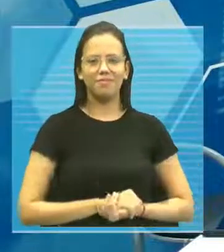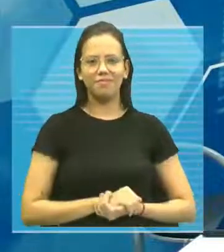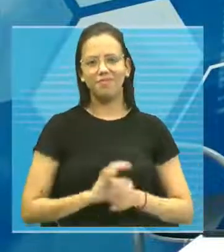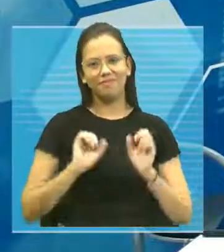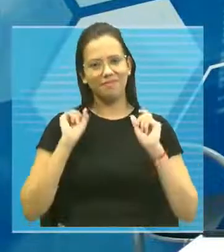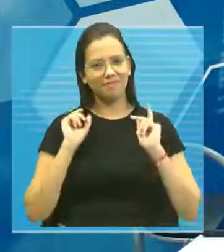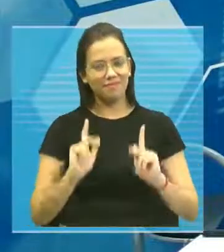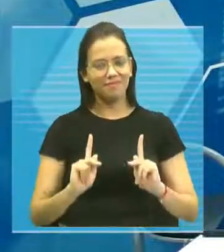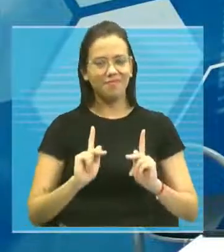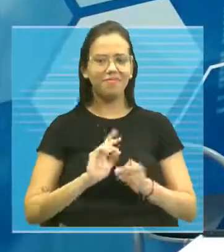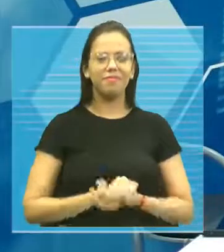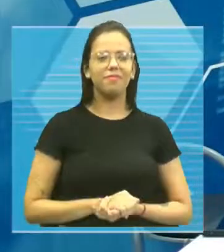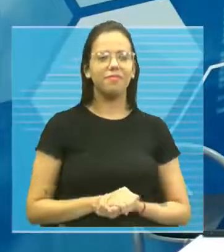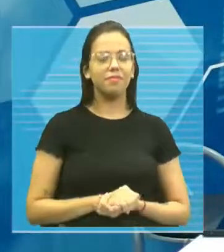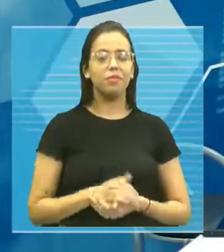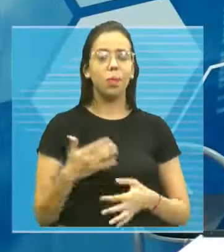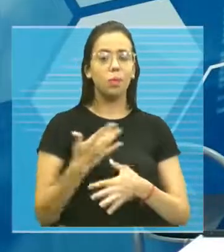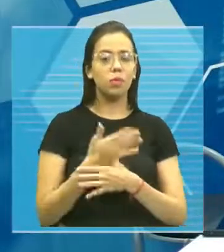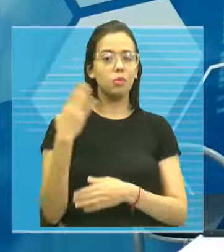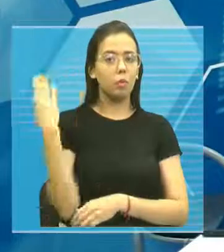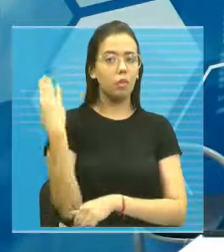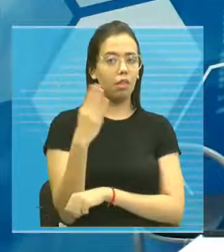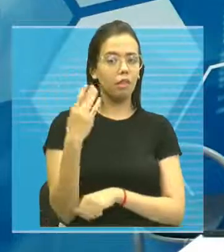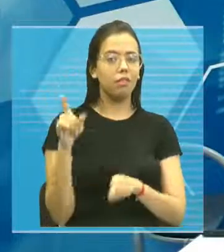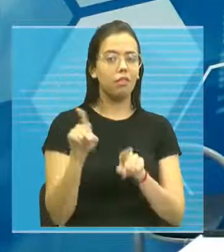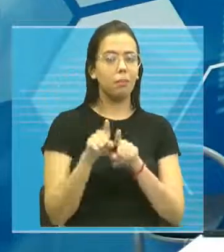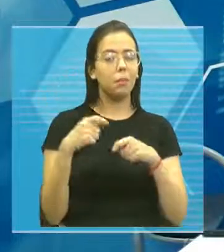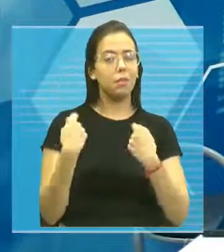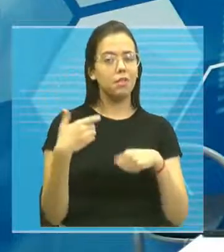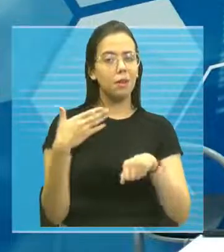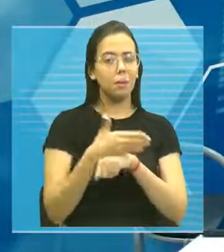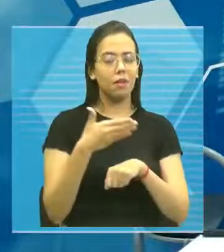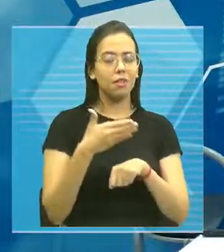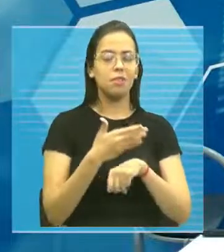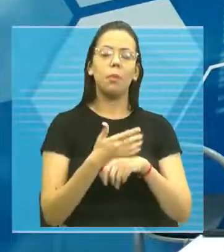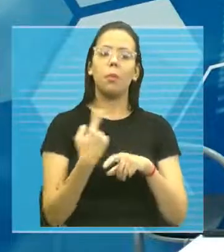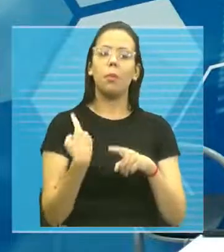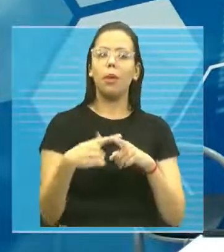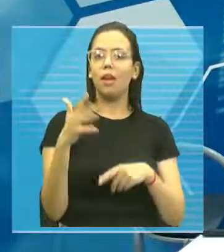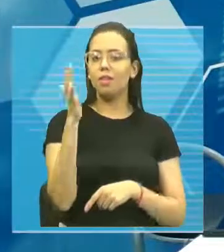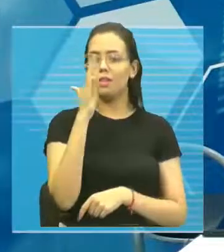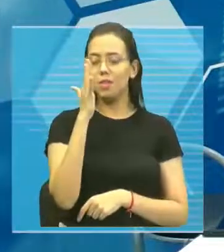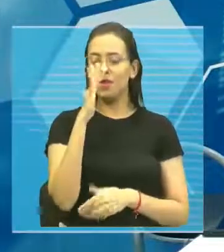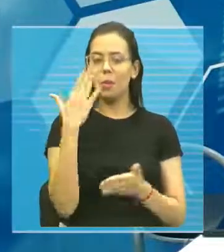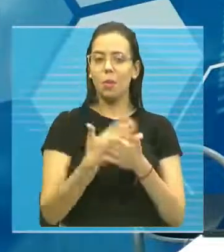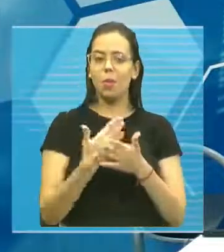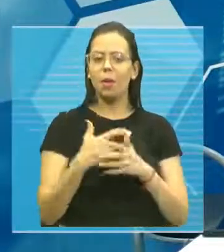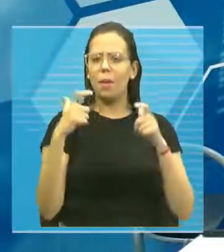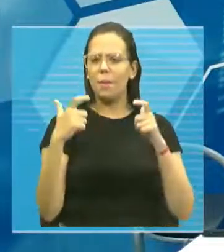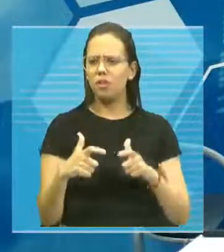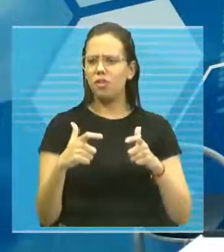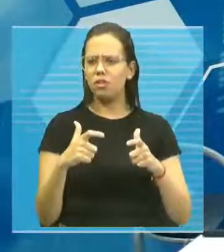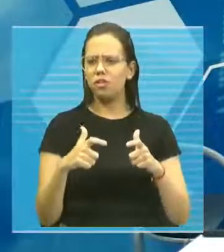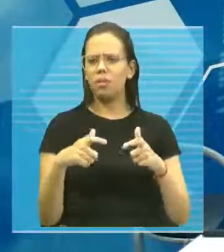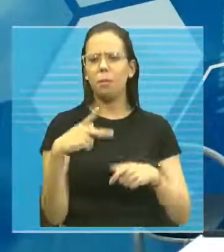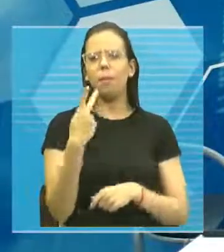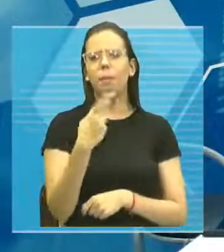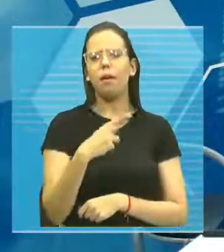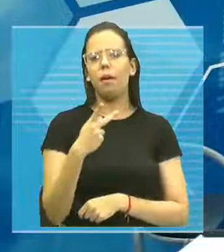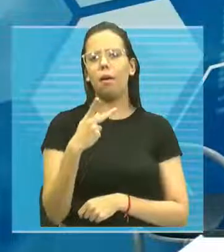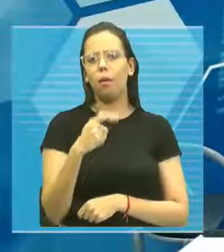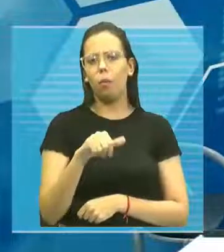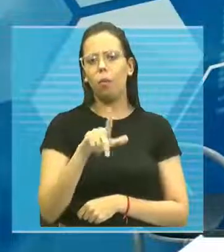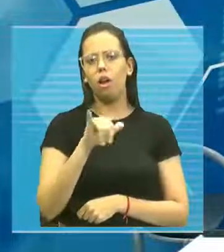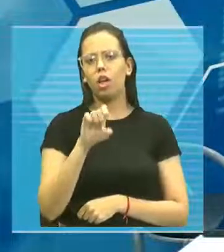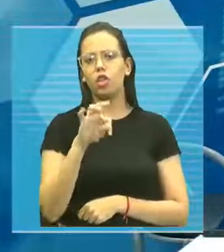beleza Betânia tem que entrar nessa Betânia assistiu uma sala lá em Paulistana Tio Jorge você não foi